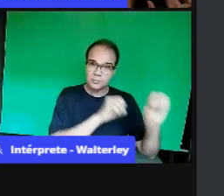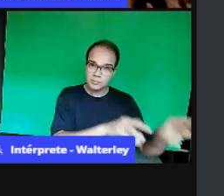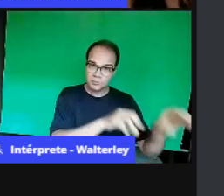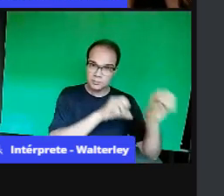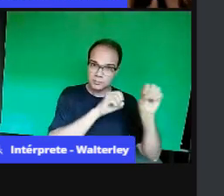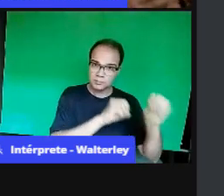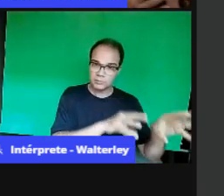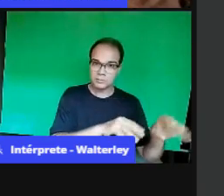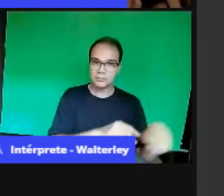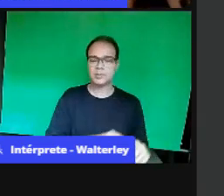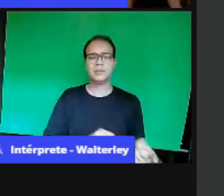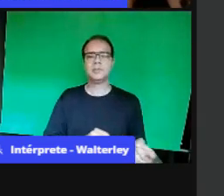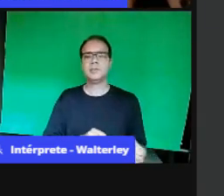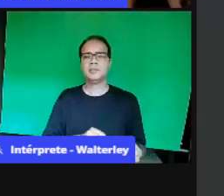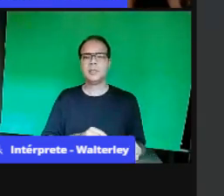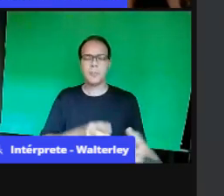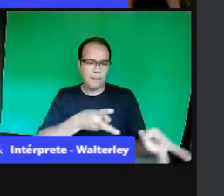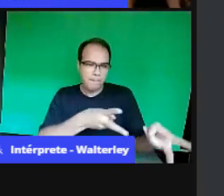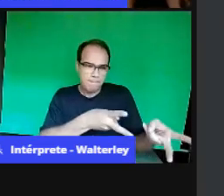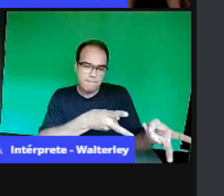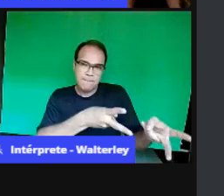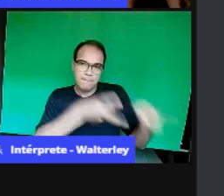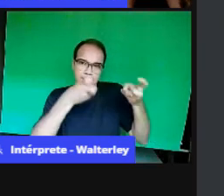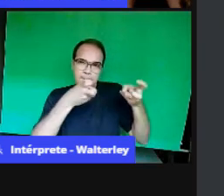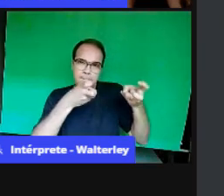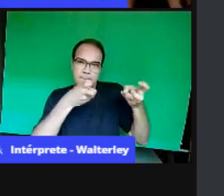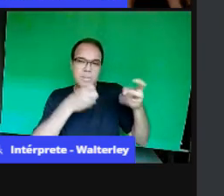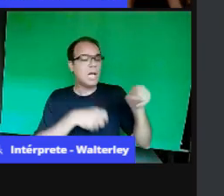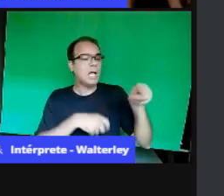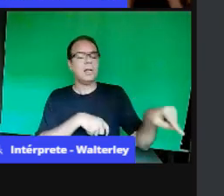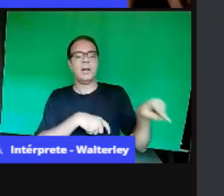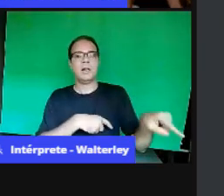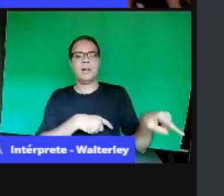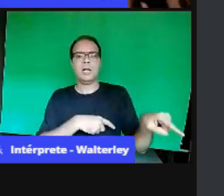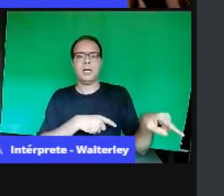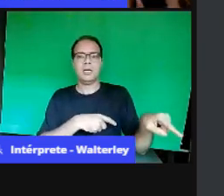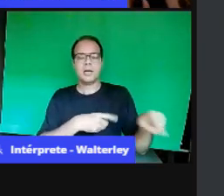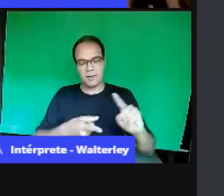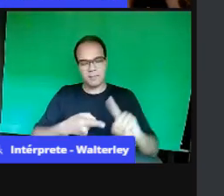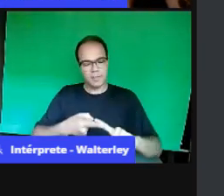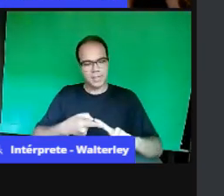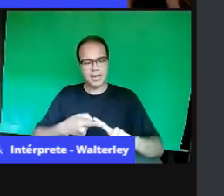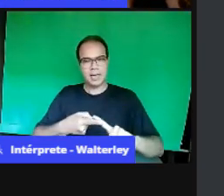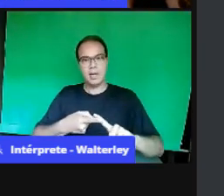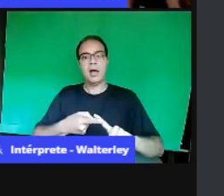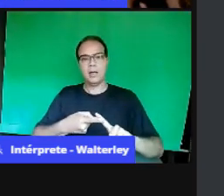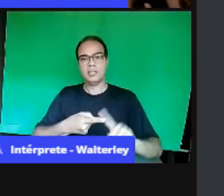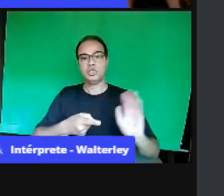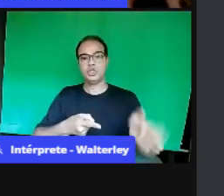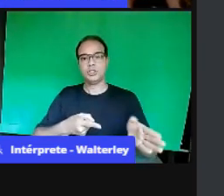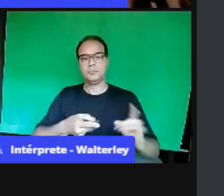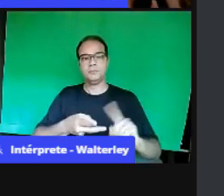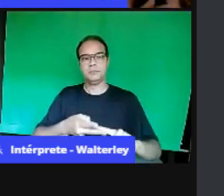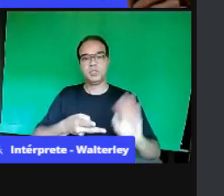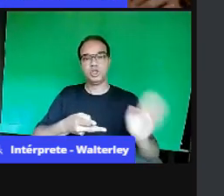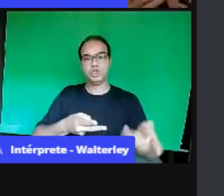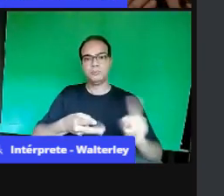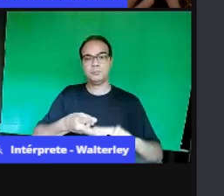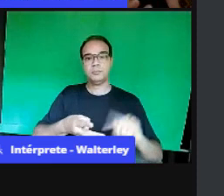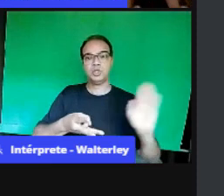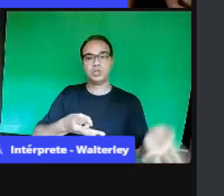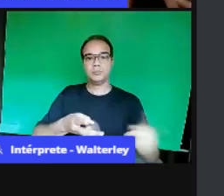tem que identificar habilidades existentes. Porque não adianta eu